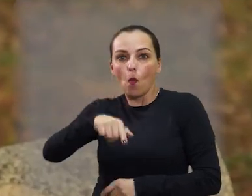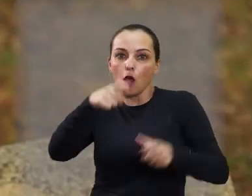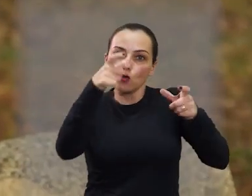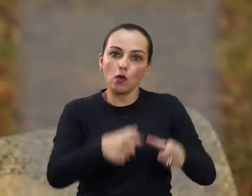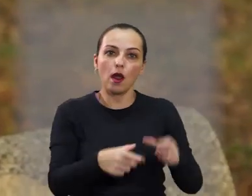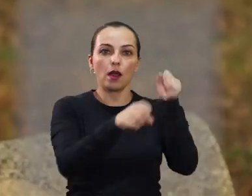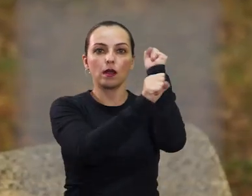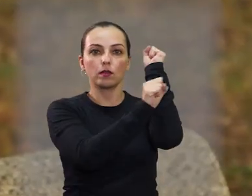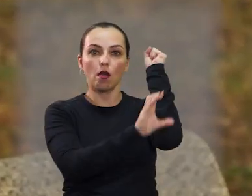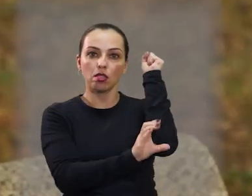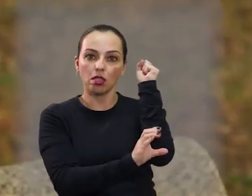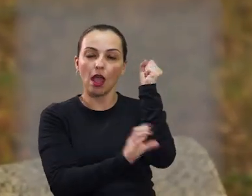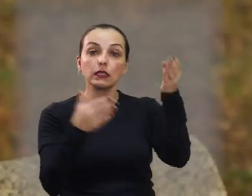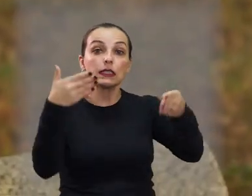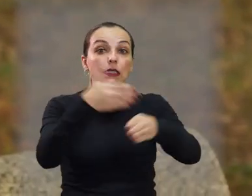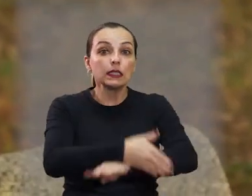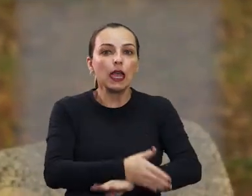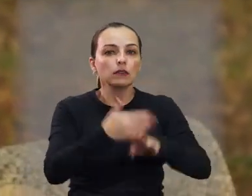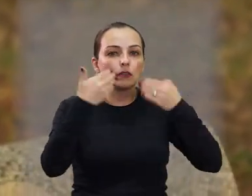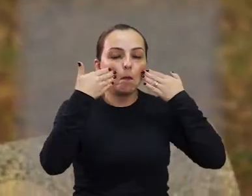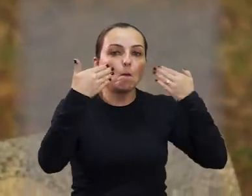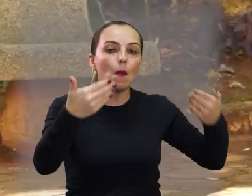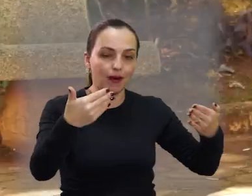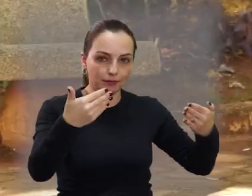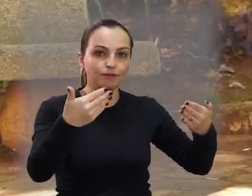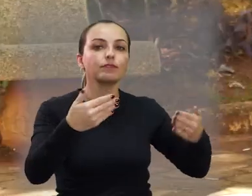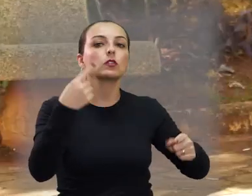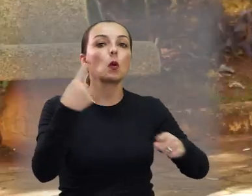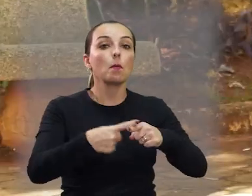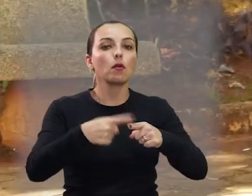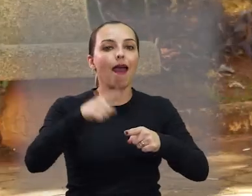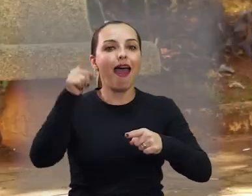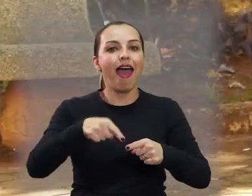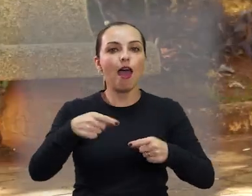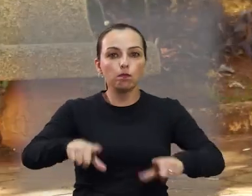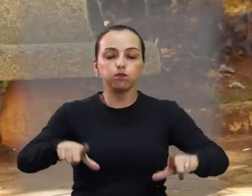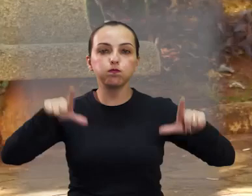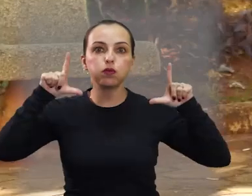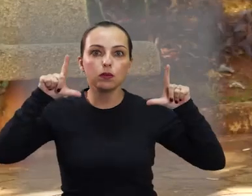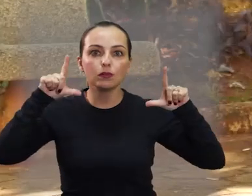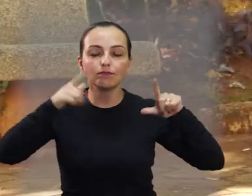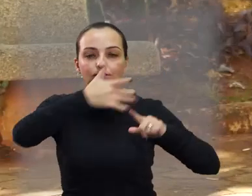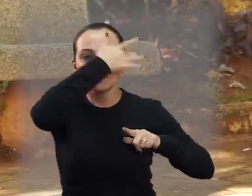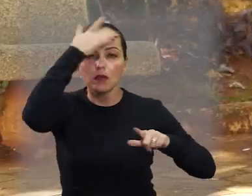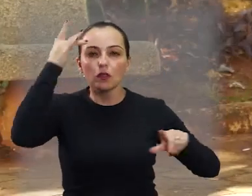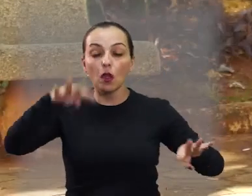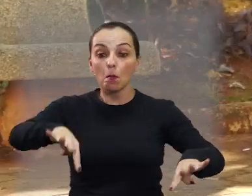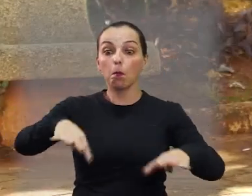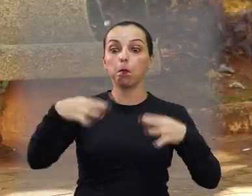mas com certeza chegar aí nesse circuito Sesc, que a gente sabe que hoje pro artista